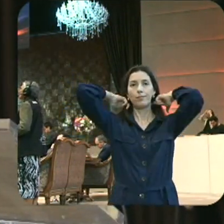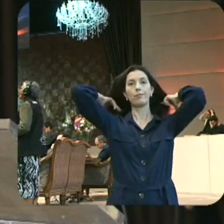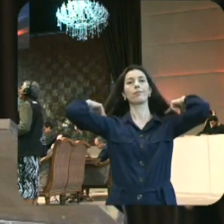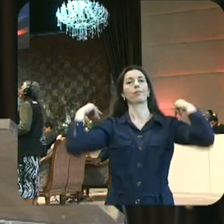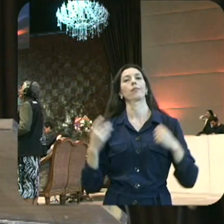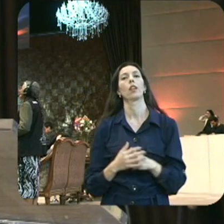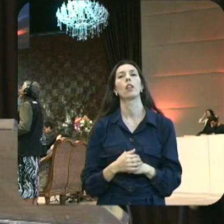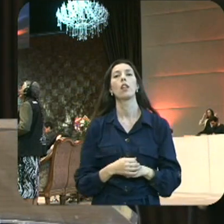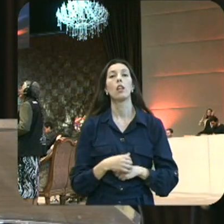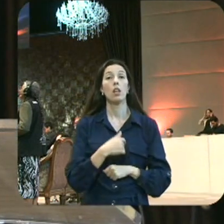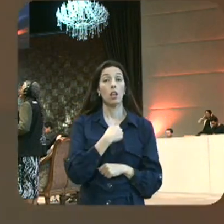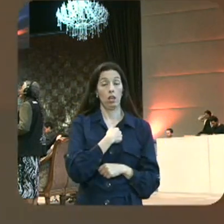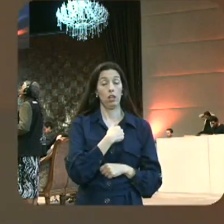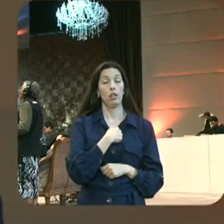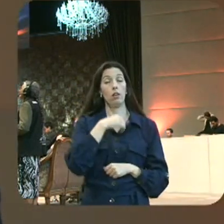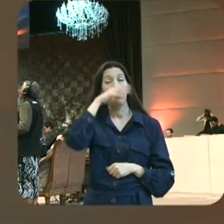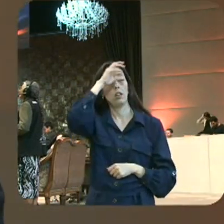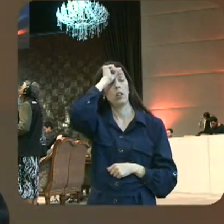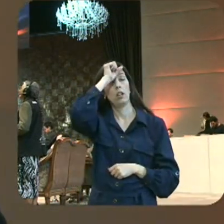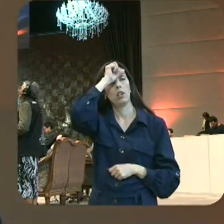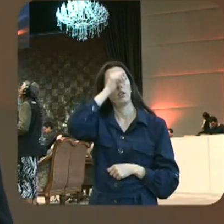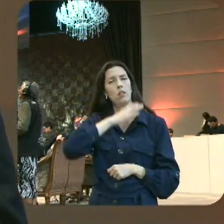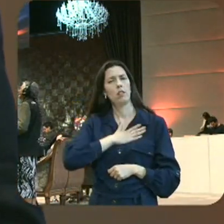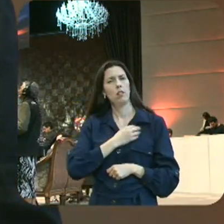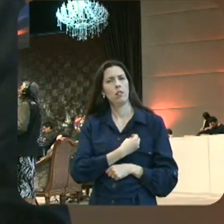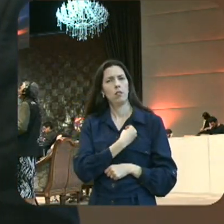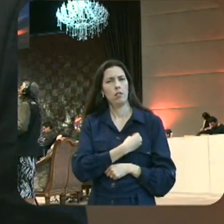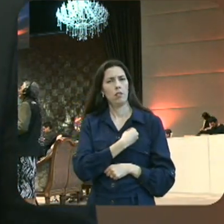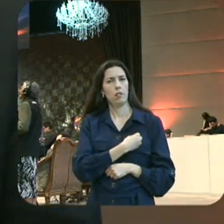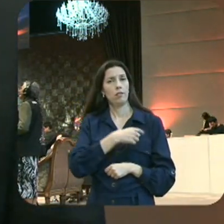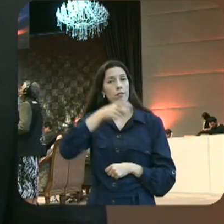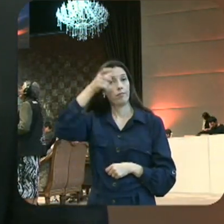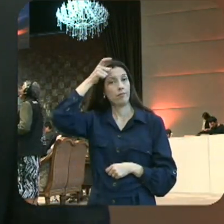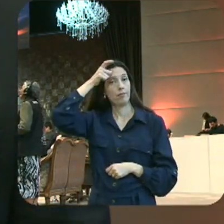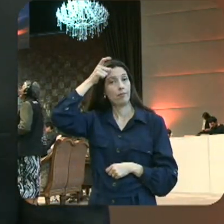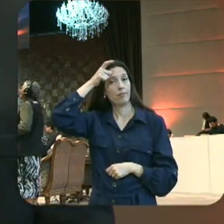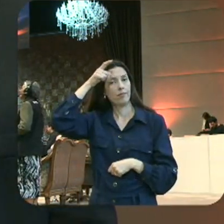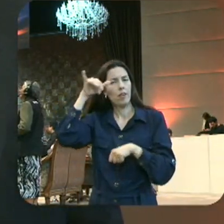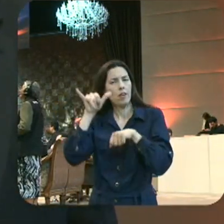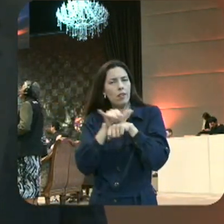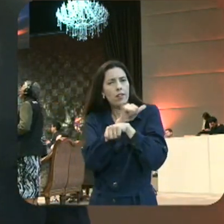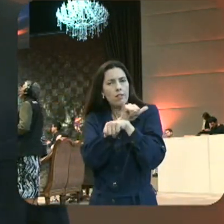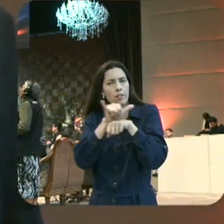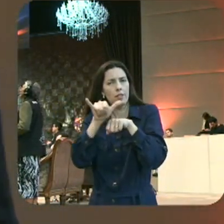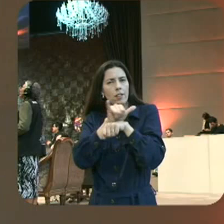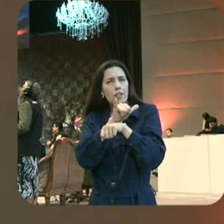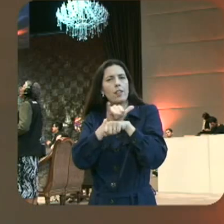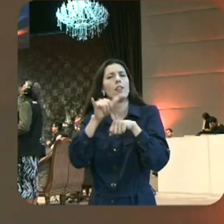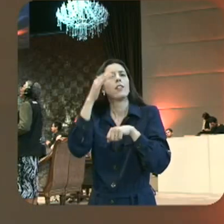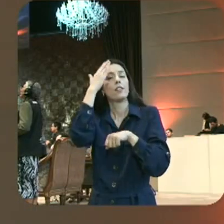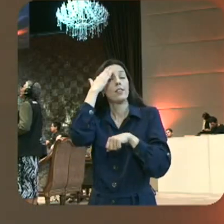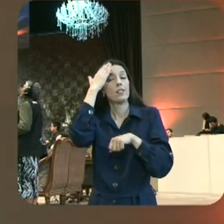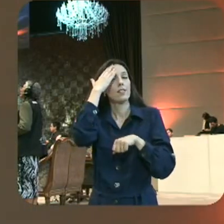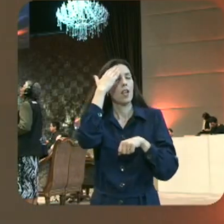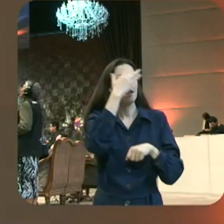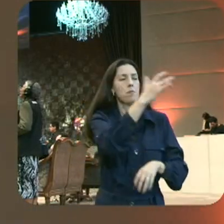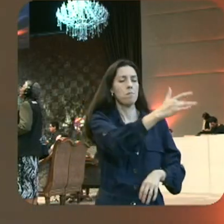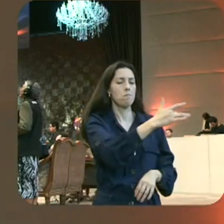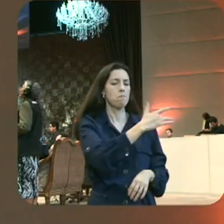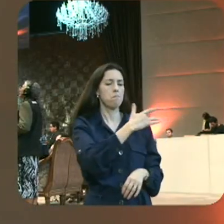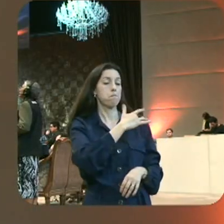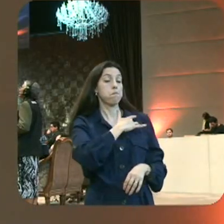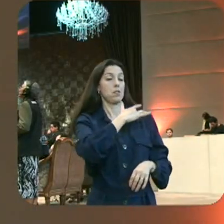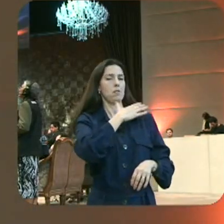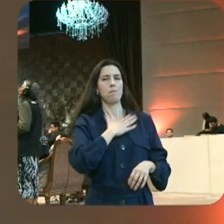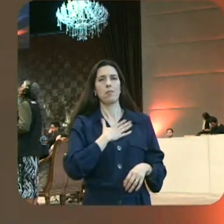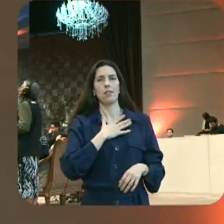E o que eu tenho aprendido na minha vida é que Satanás, ele sabe que ele não pode nos tocar, ele sabe que não